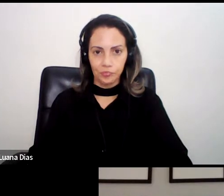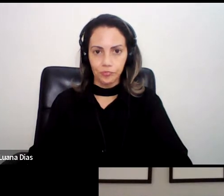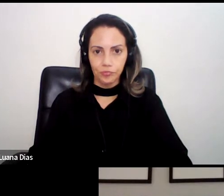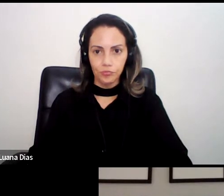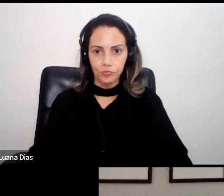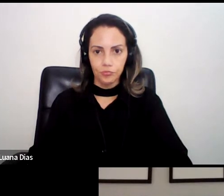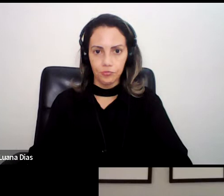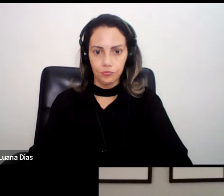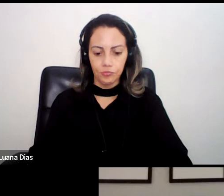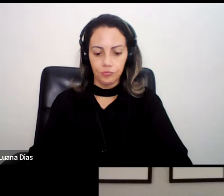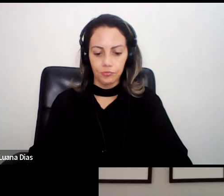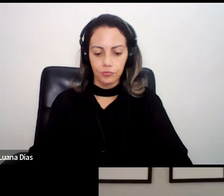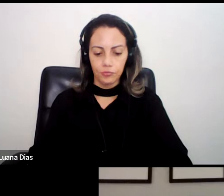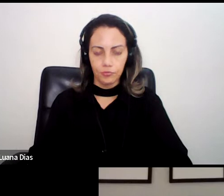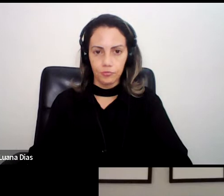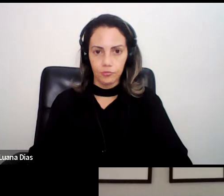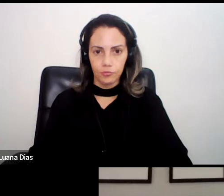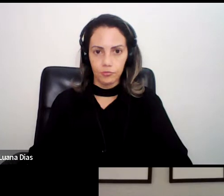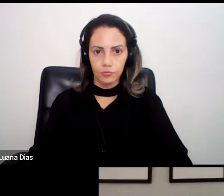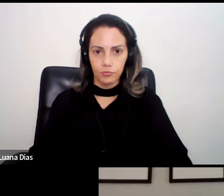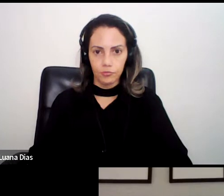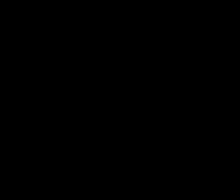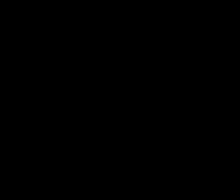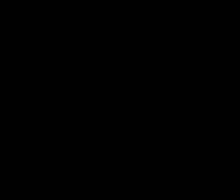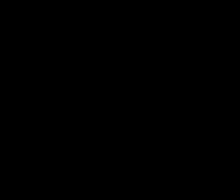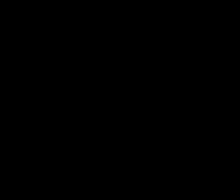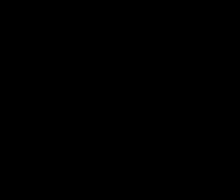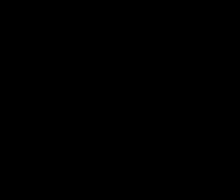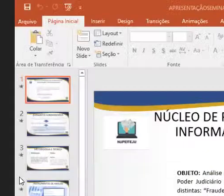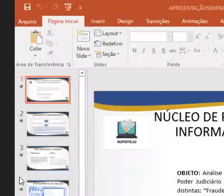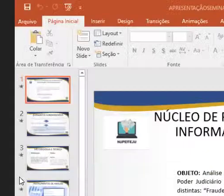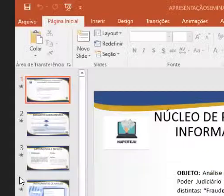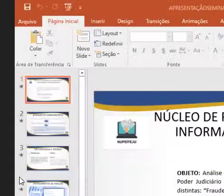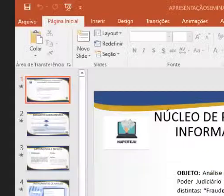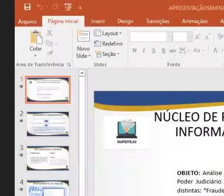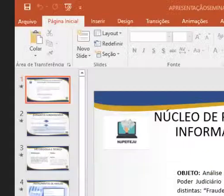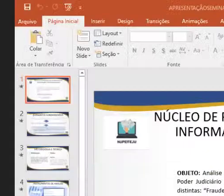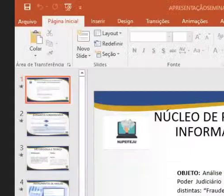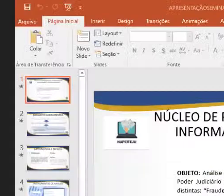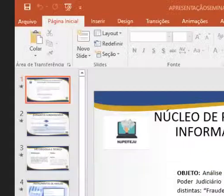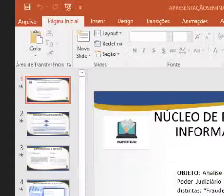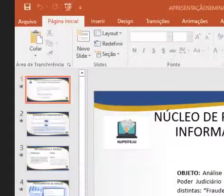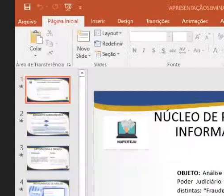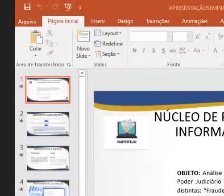Eu trouxe também aqui no pendrive. Não, é esse aqui. É esse aqui.